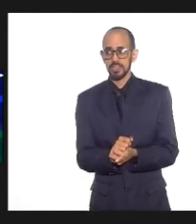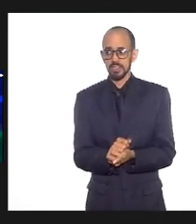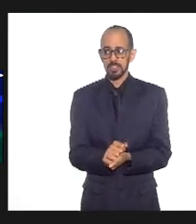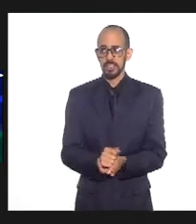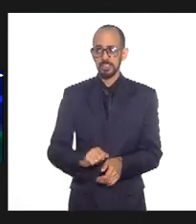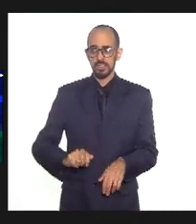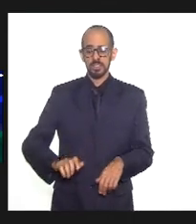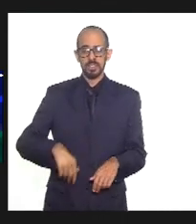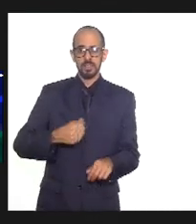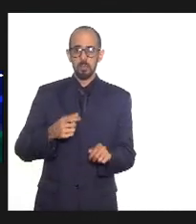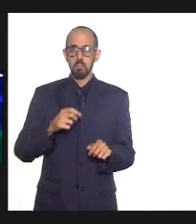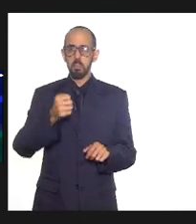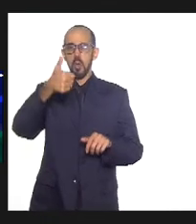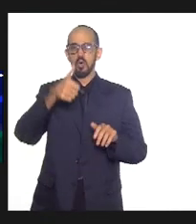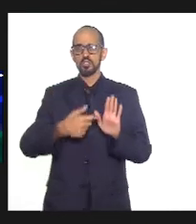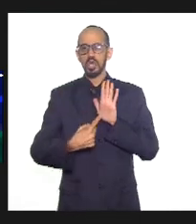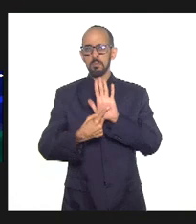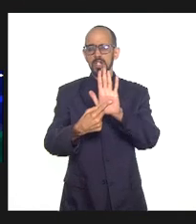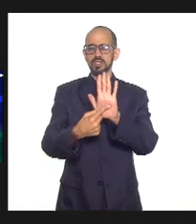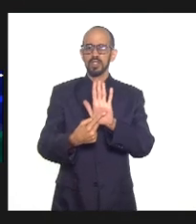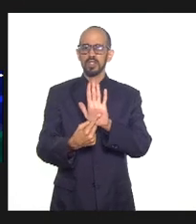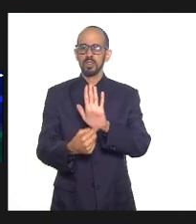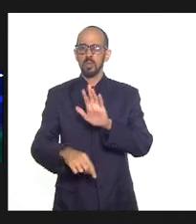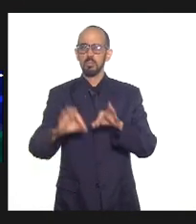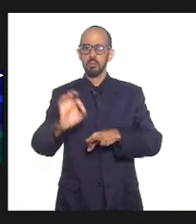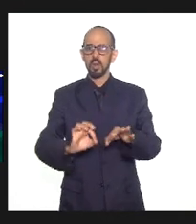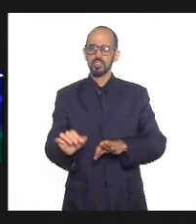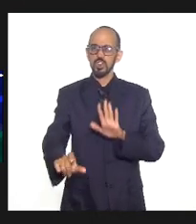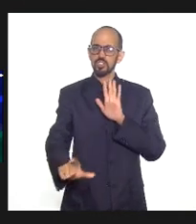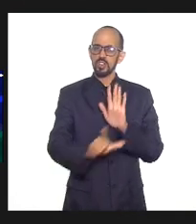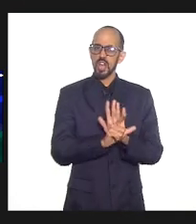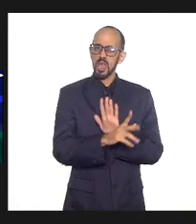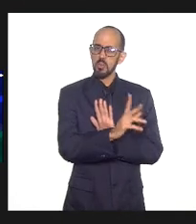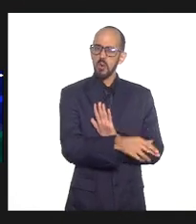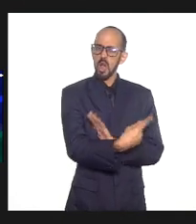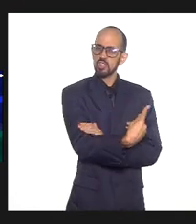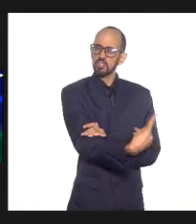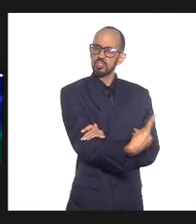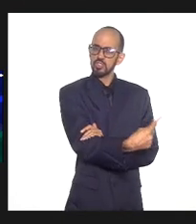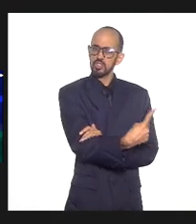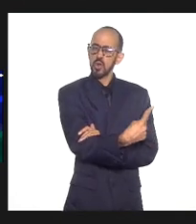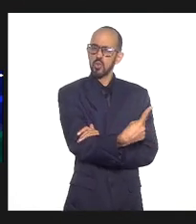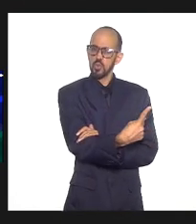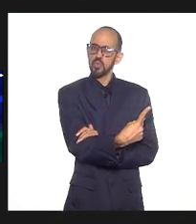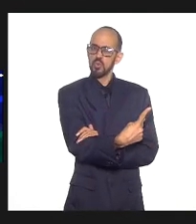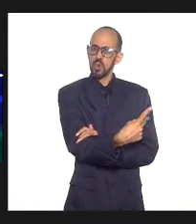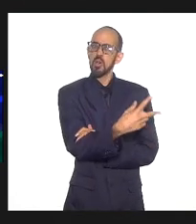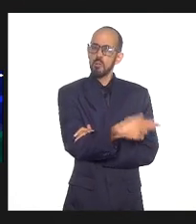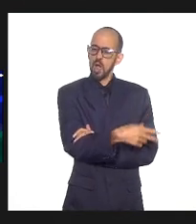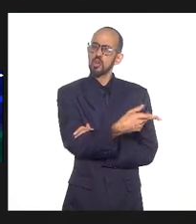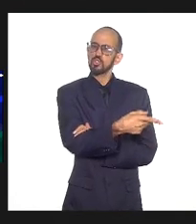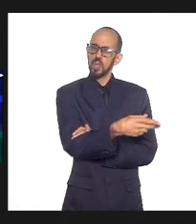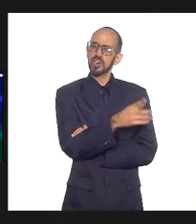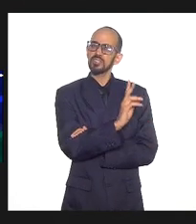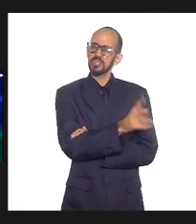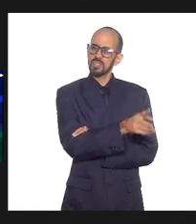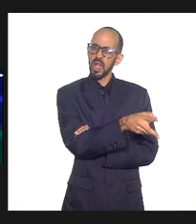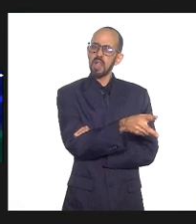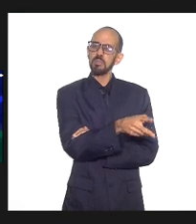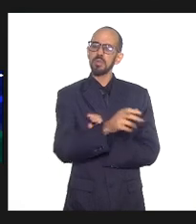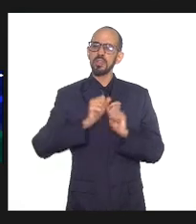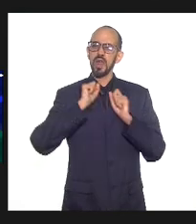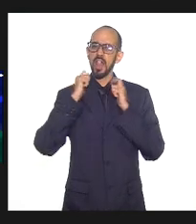de lei com tanta sensibilidade como Vossa Excelência tem apresentado aqui no